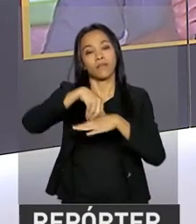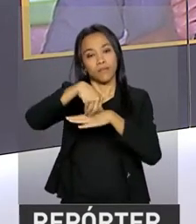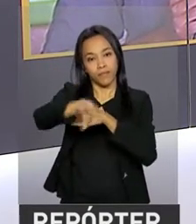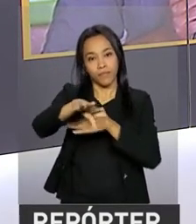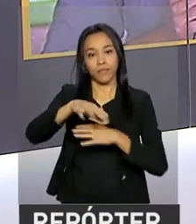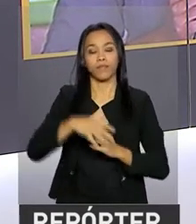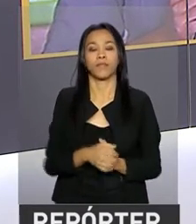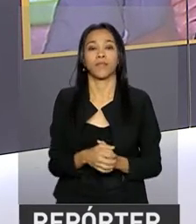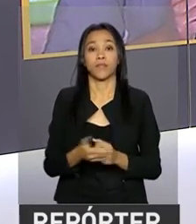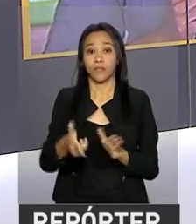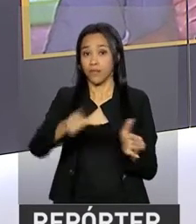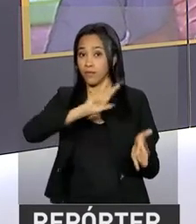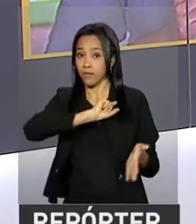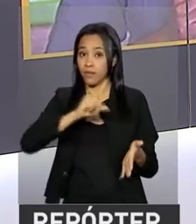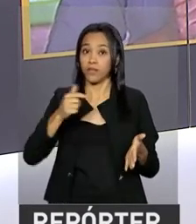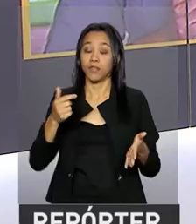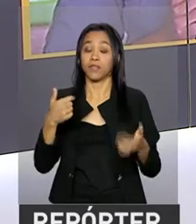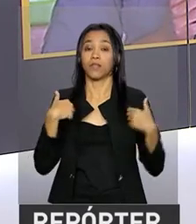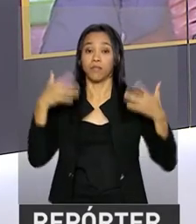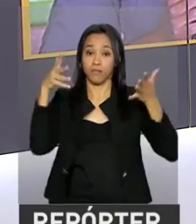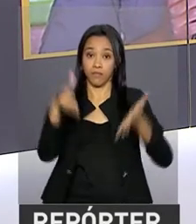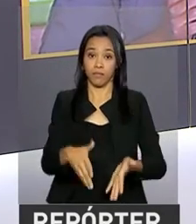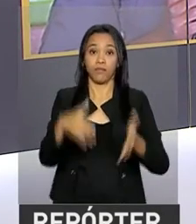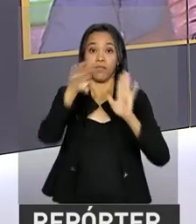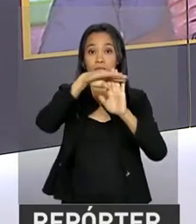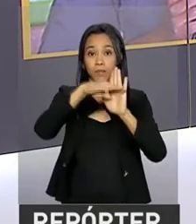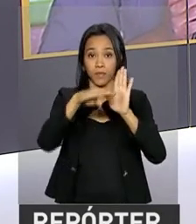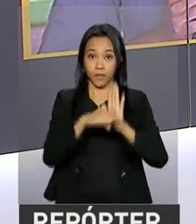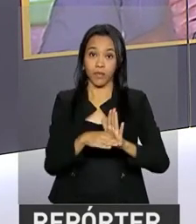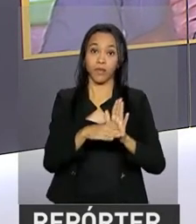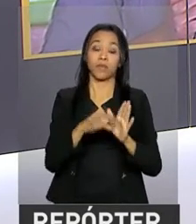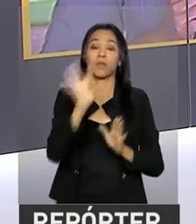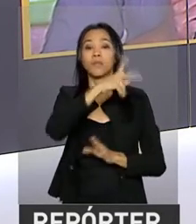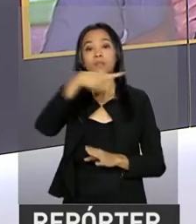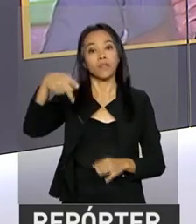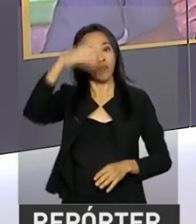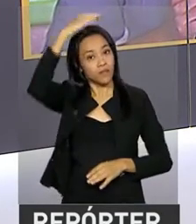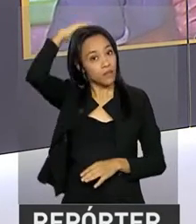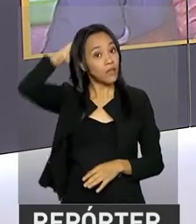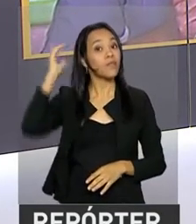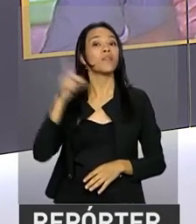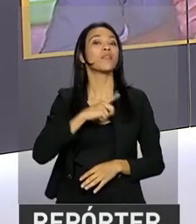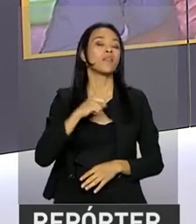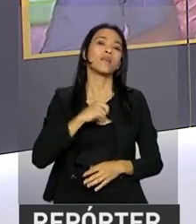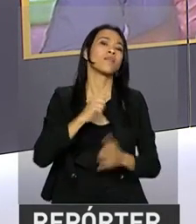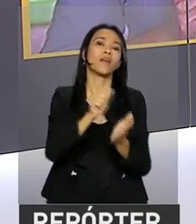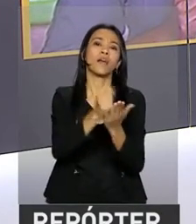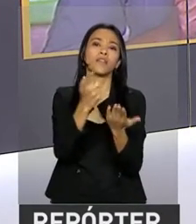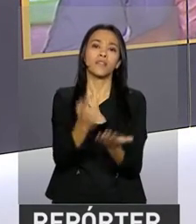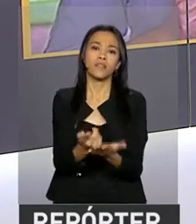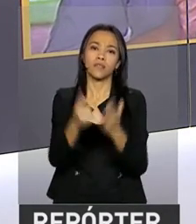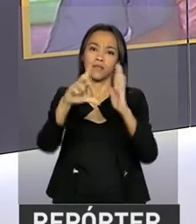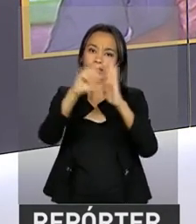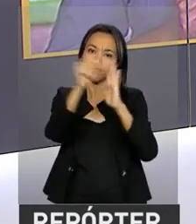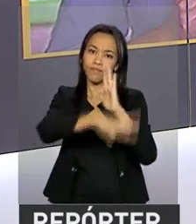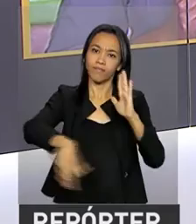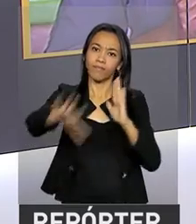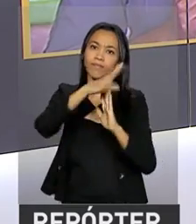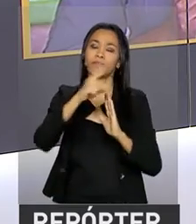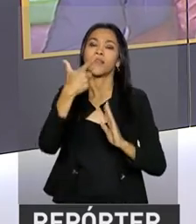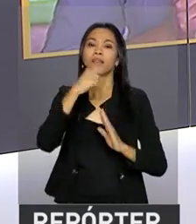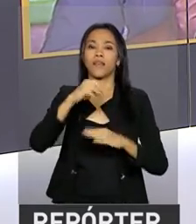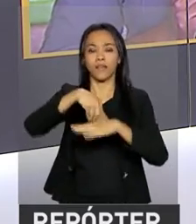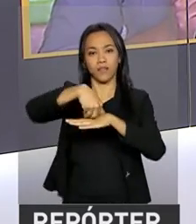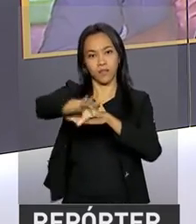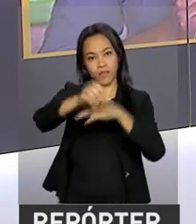informações. E antes de participar do lançamento desse programa, o presidente Michel Temer teve agenda no Palácio Planalto. E quem traz as informações para a gente